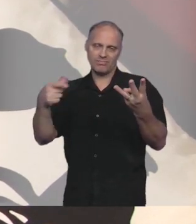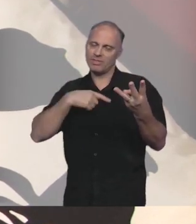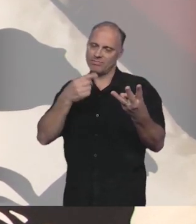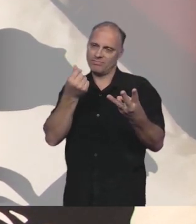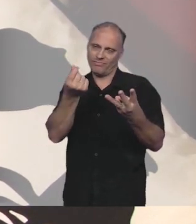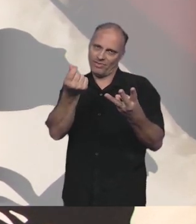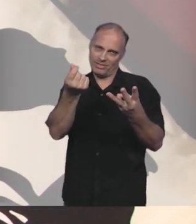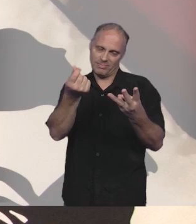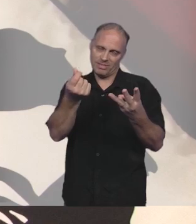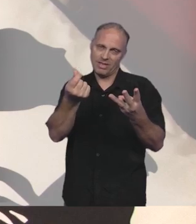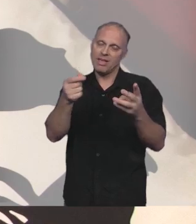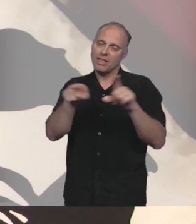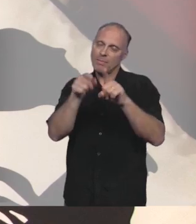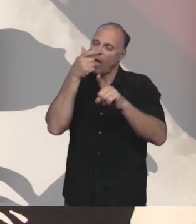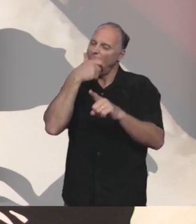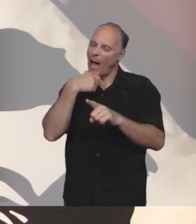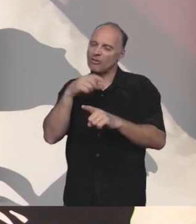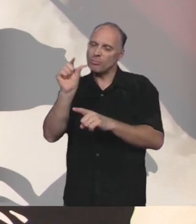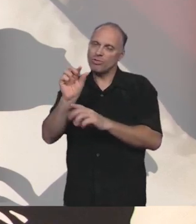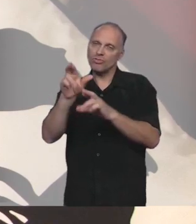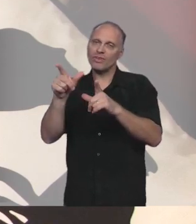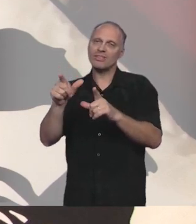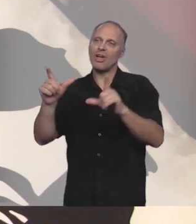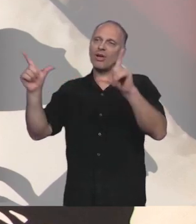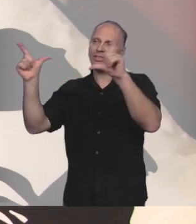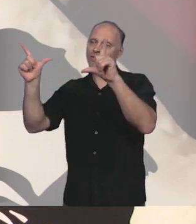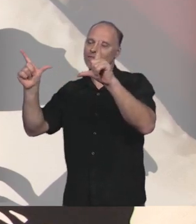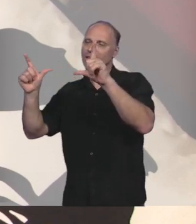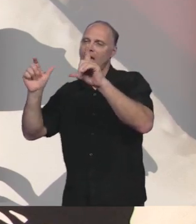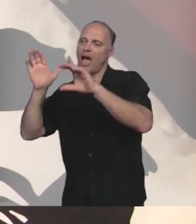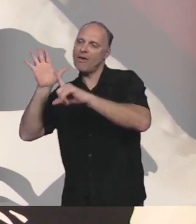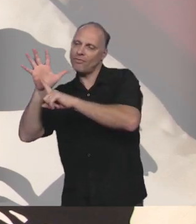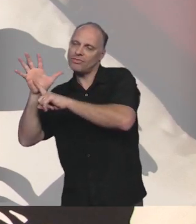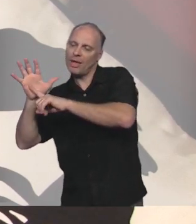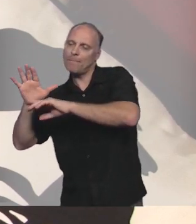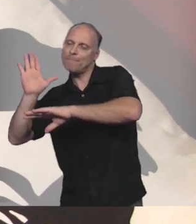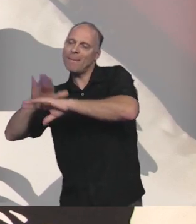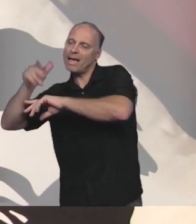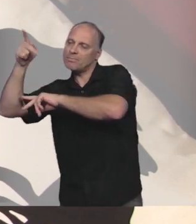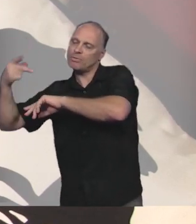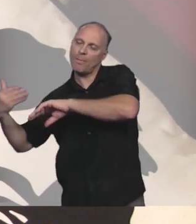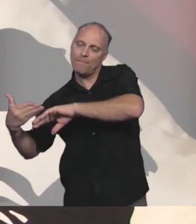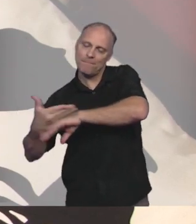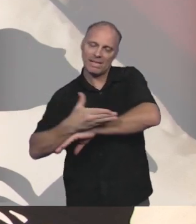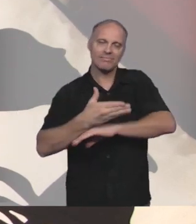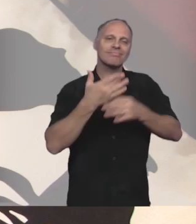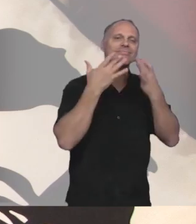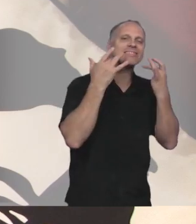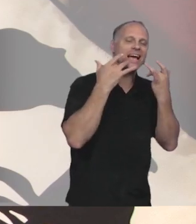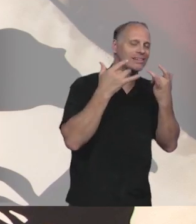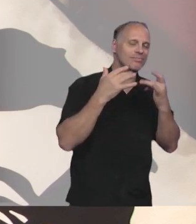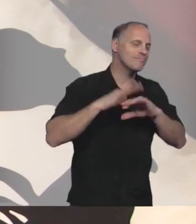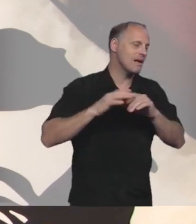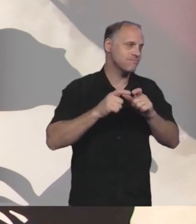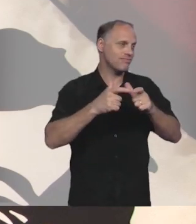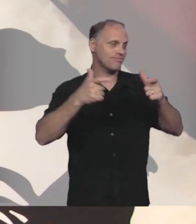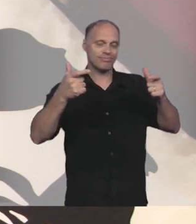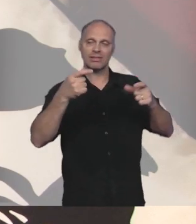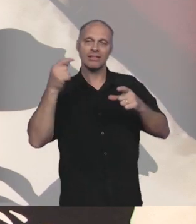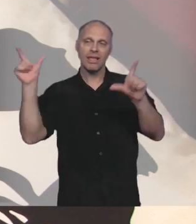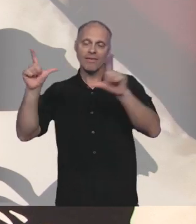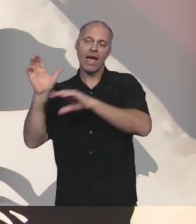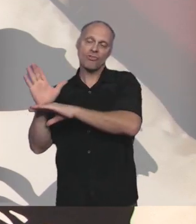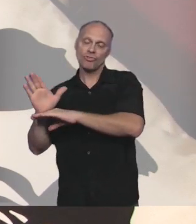teatro. Se a gente for analisar, a gente tem essa mania de achar que as coisas não existem, mas as